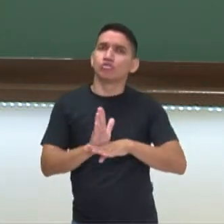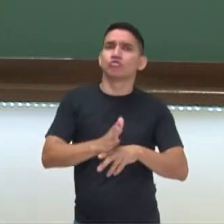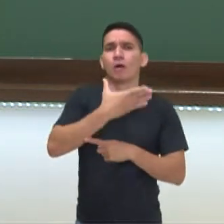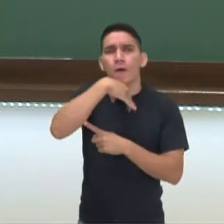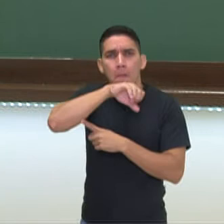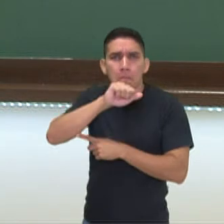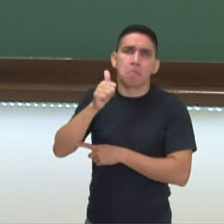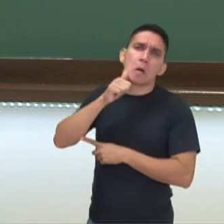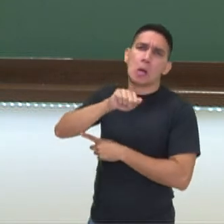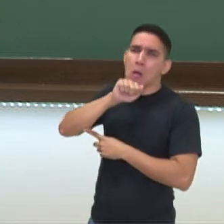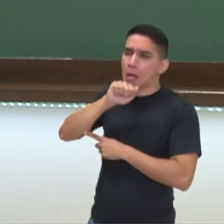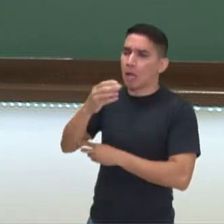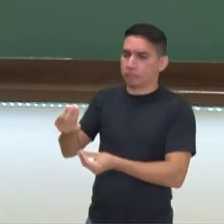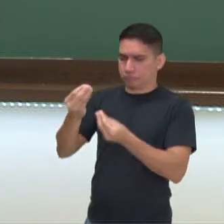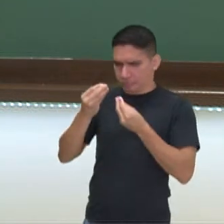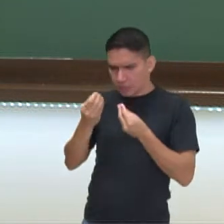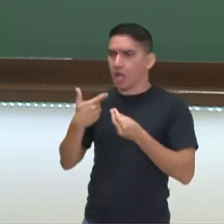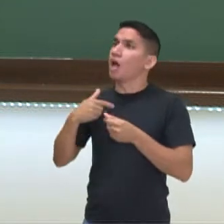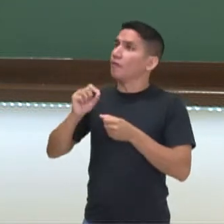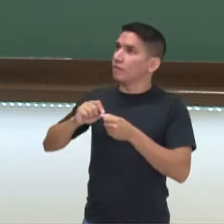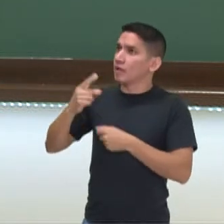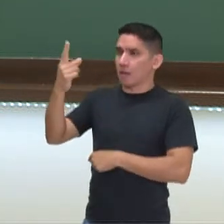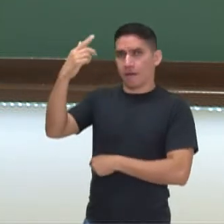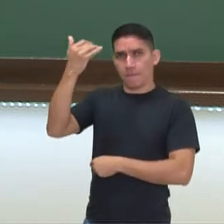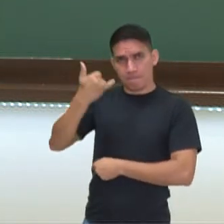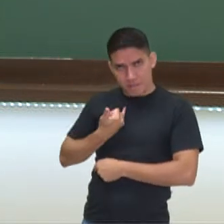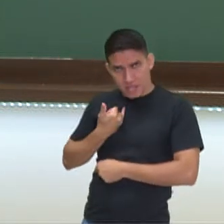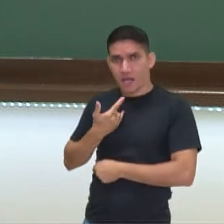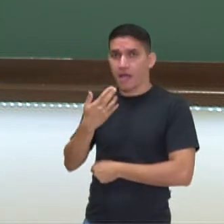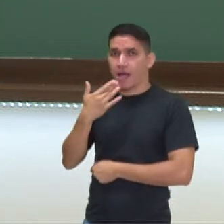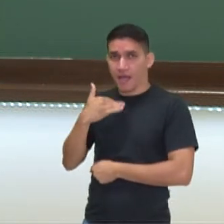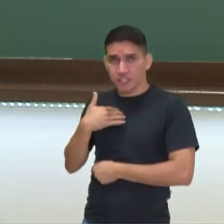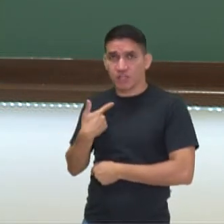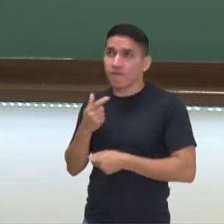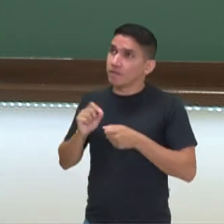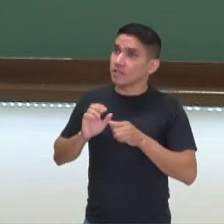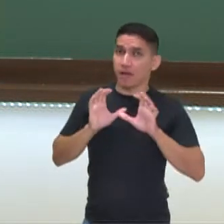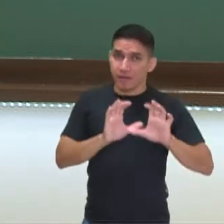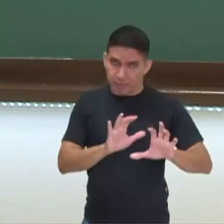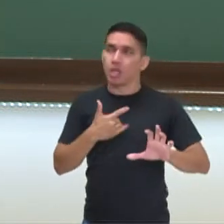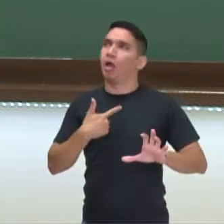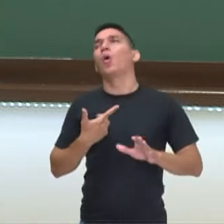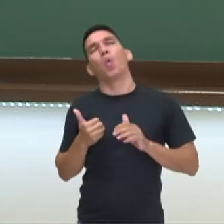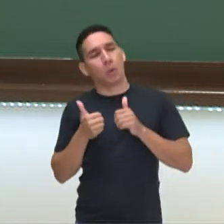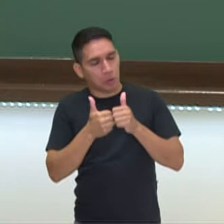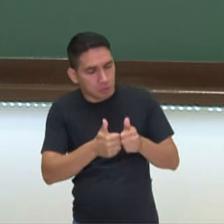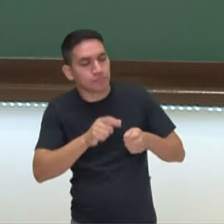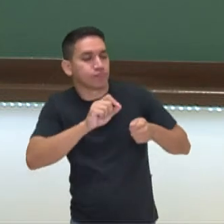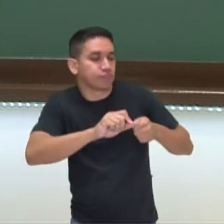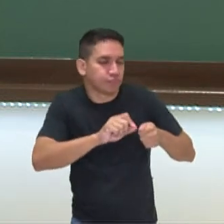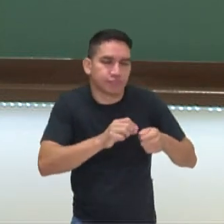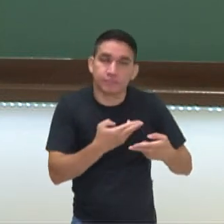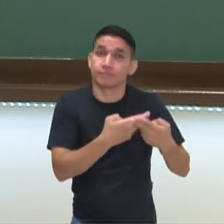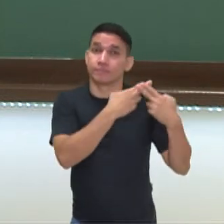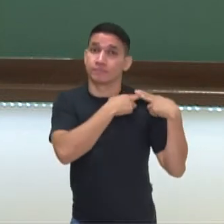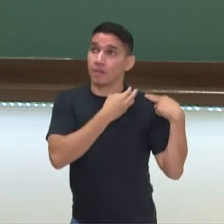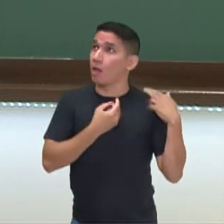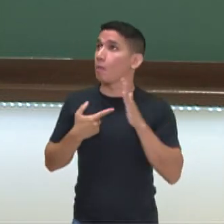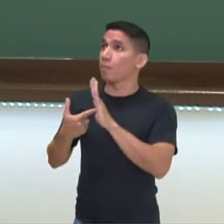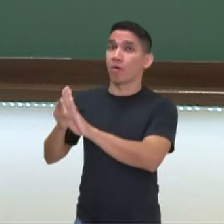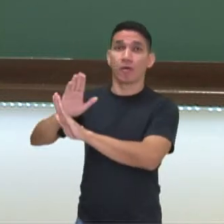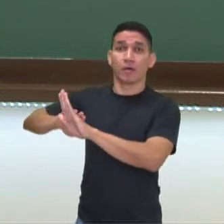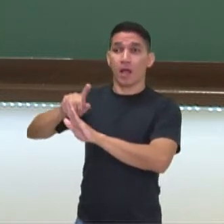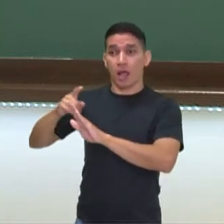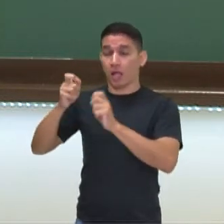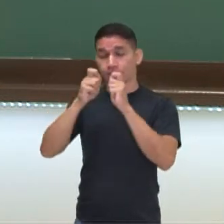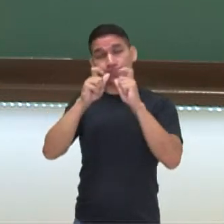nos delegam tarefas de casa, nós precisamos mostrar essa responsabilidade. É uma qualidade que as pessoas apreciam,